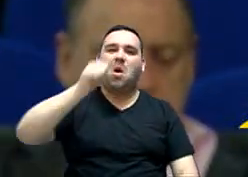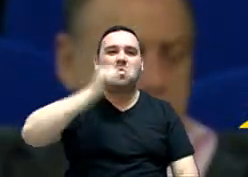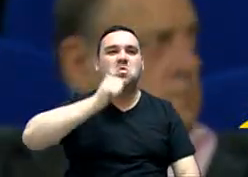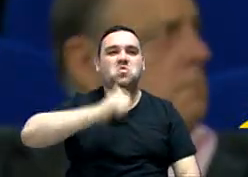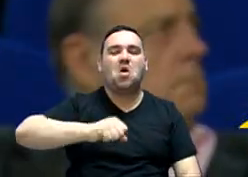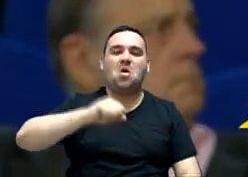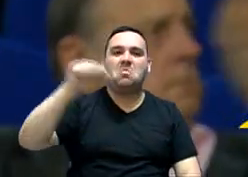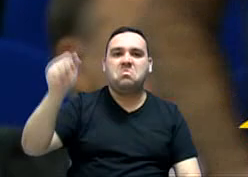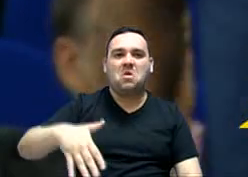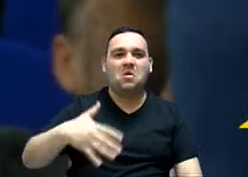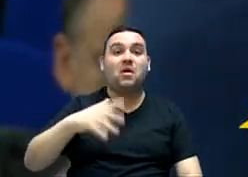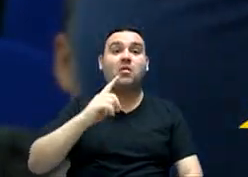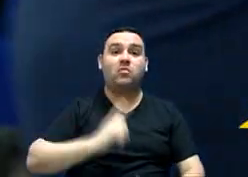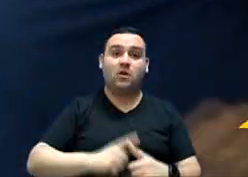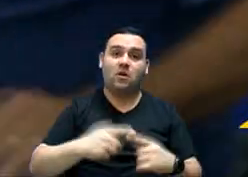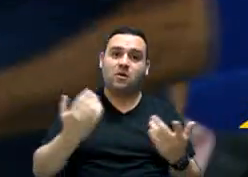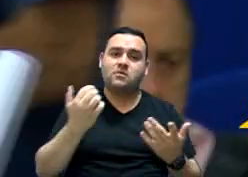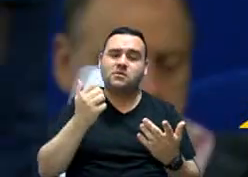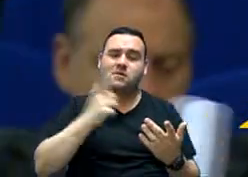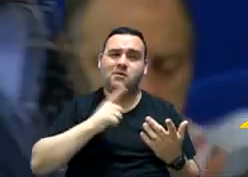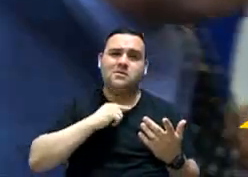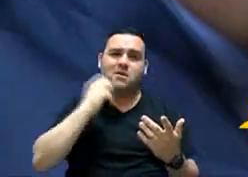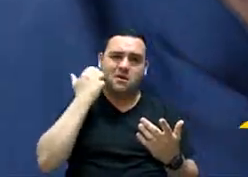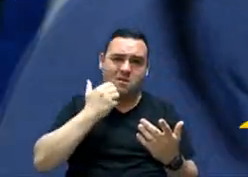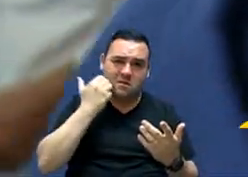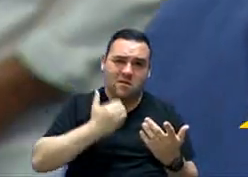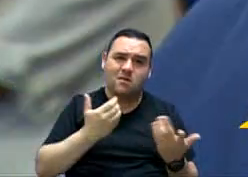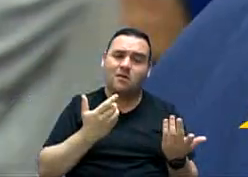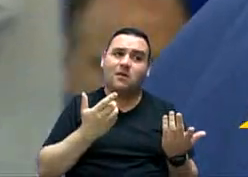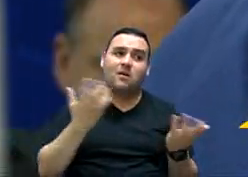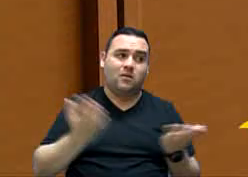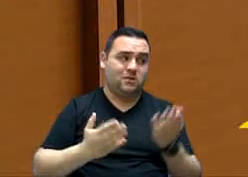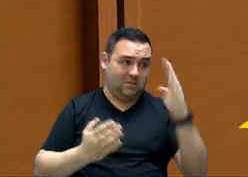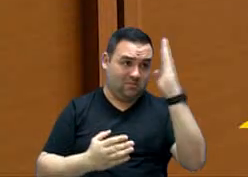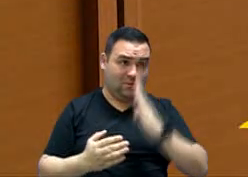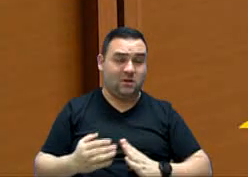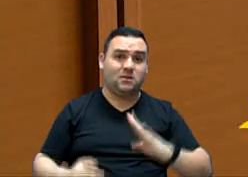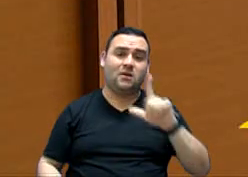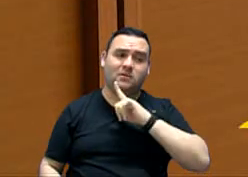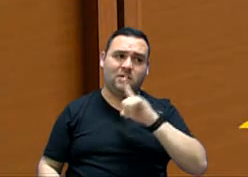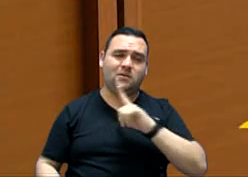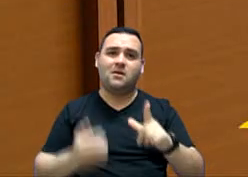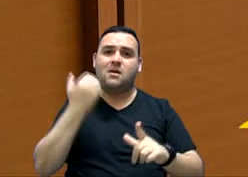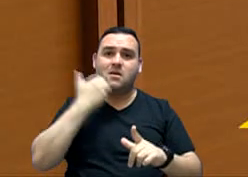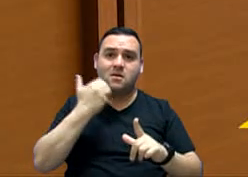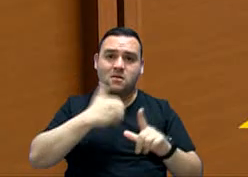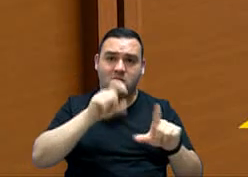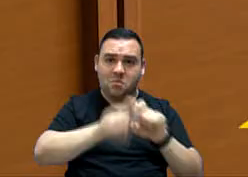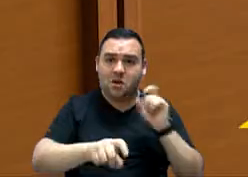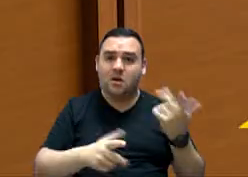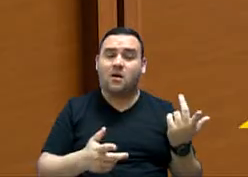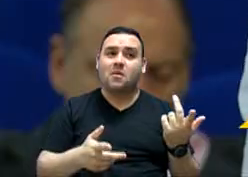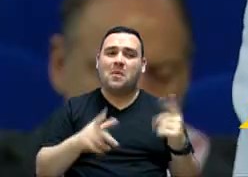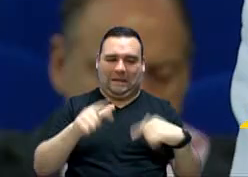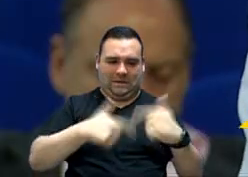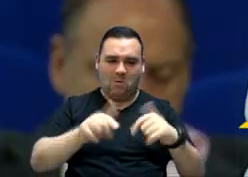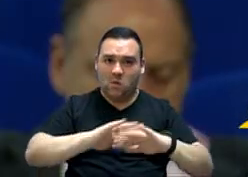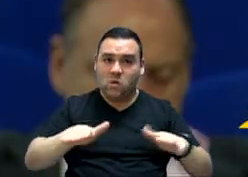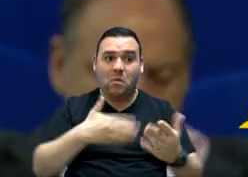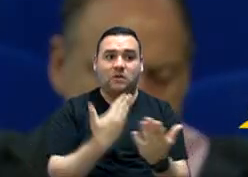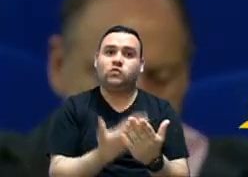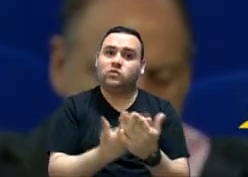que ocorra o assédio sexual, que hoje nós temos claro na legislação brasileira que é crime. Não só no campo do trabalho, mas as